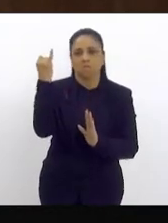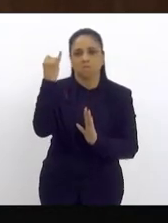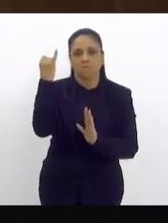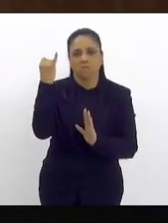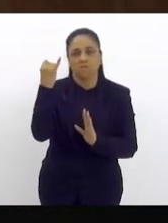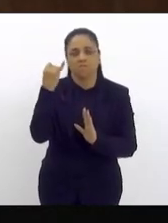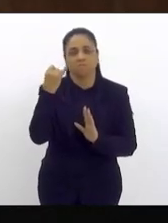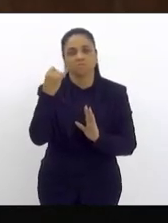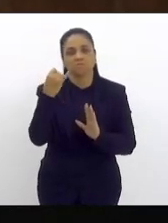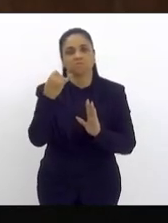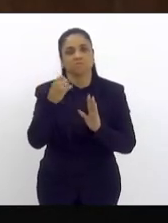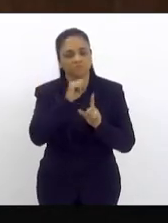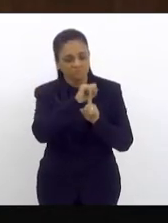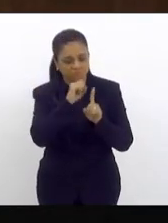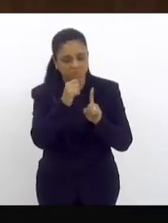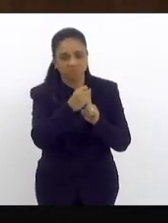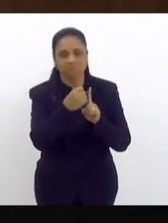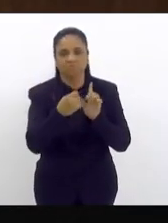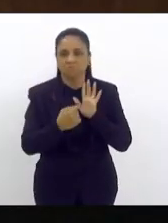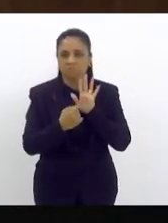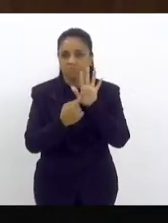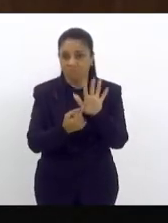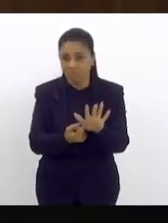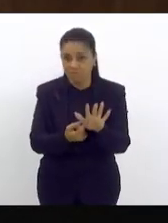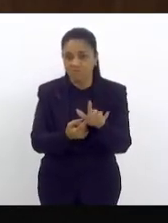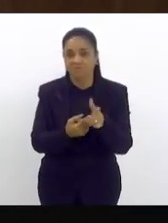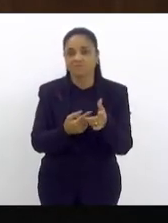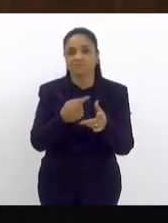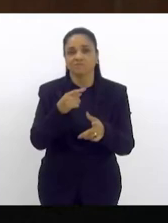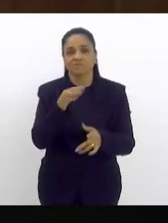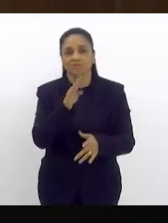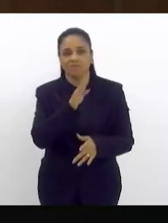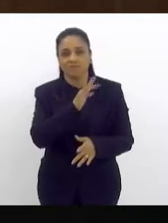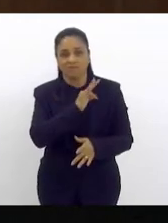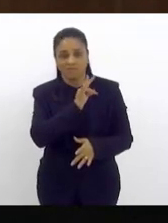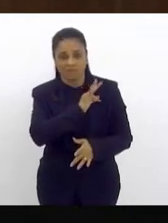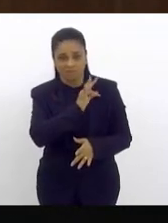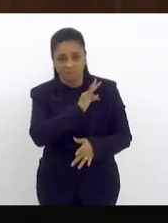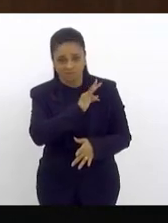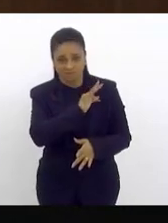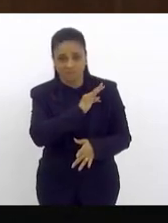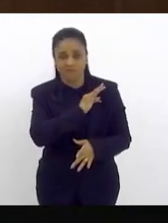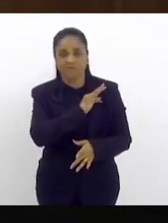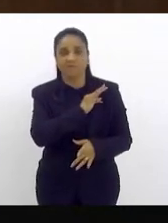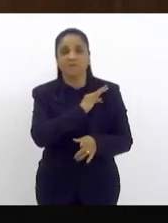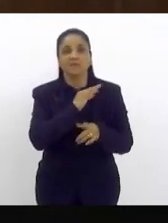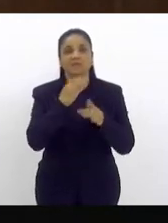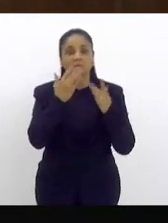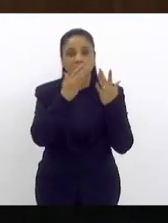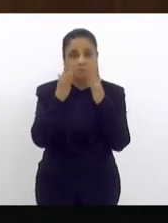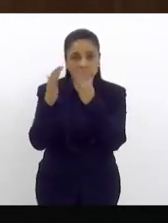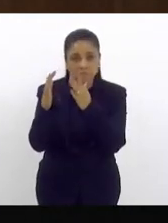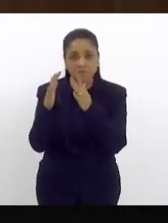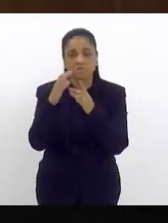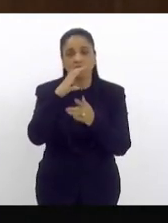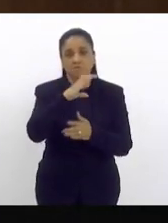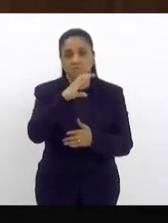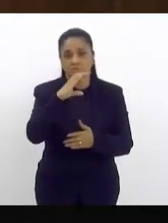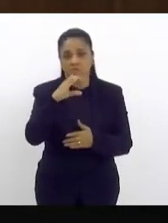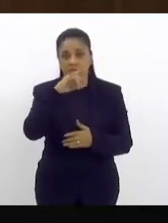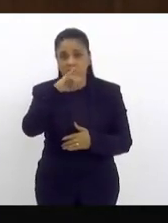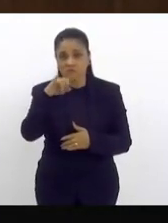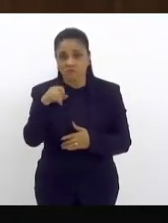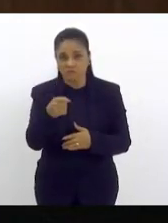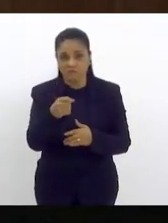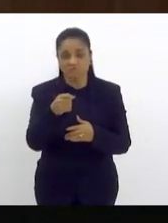traz para a sociedade Fluminense e queria também parabenizar a ccj pelo